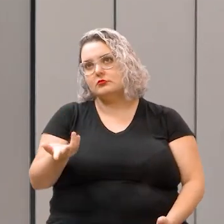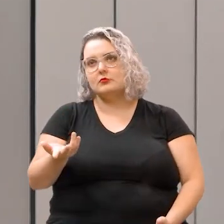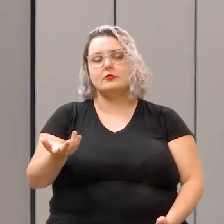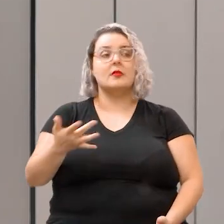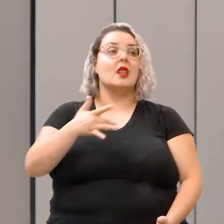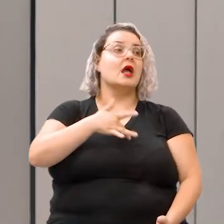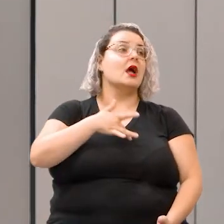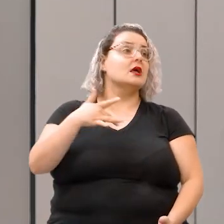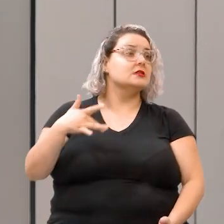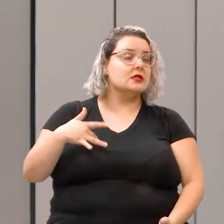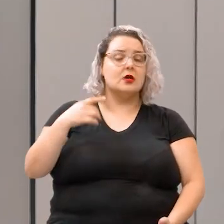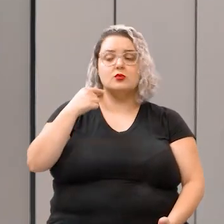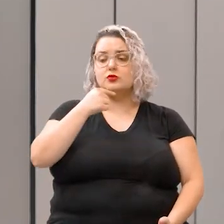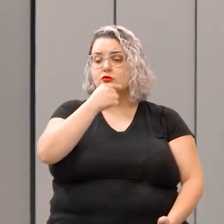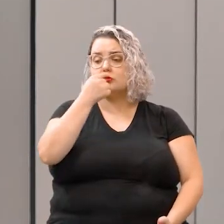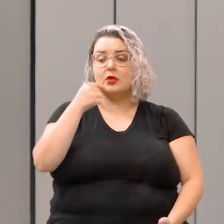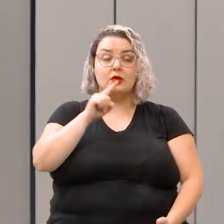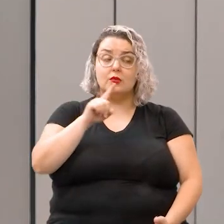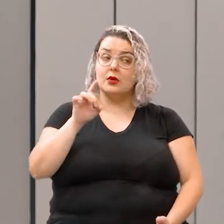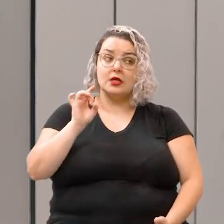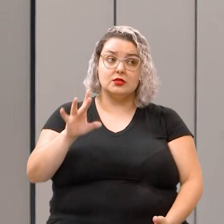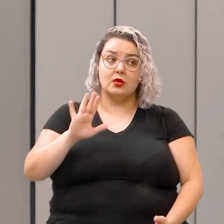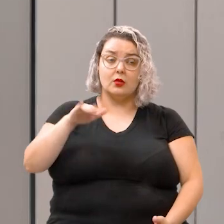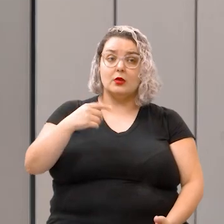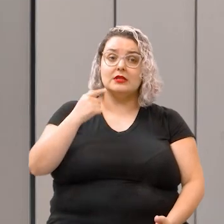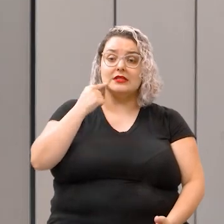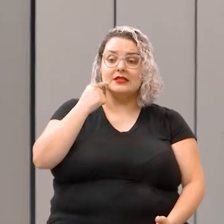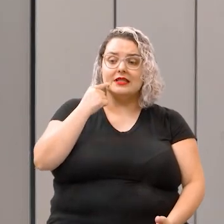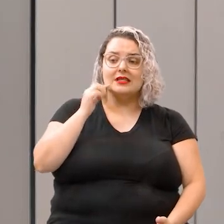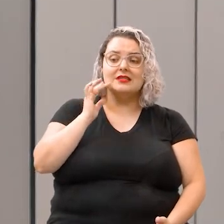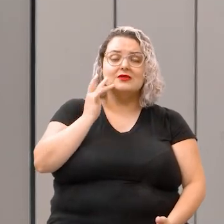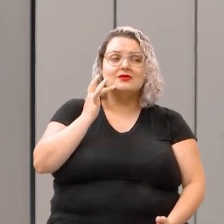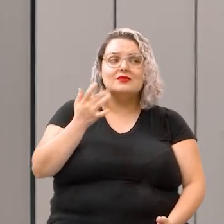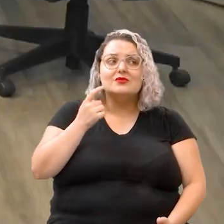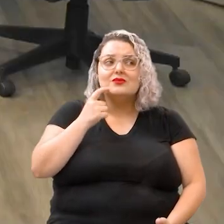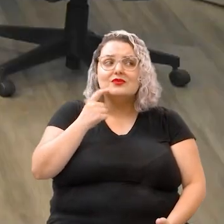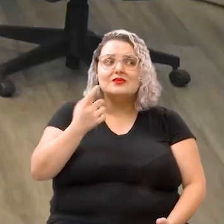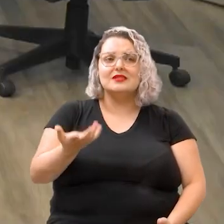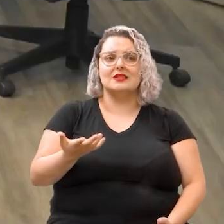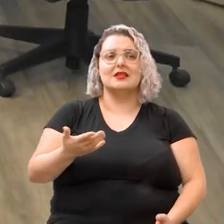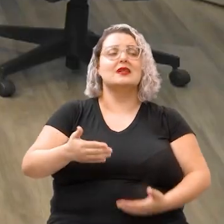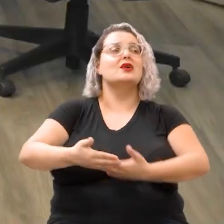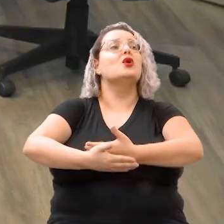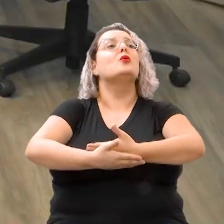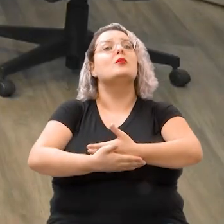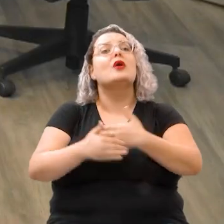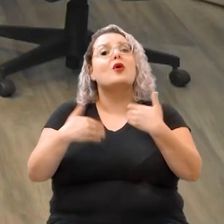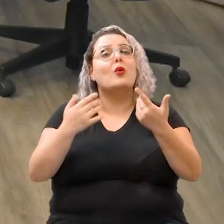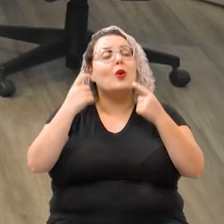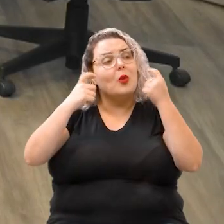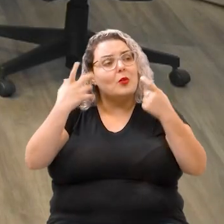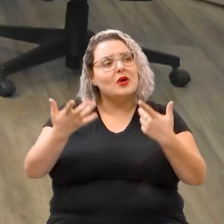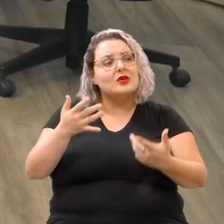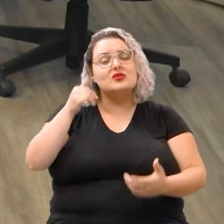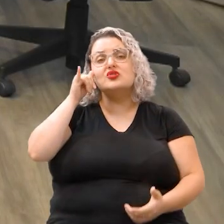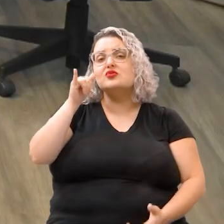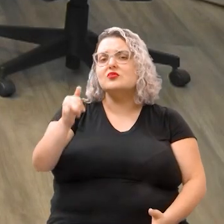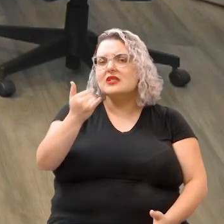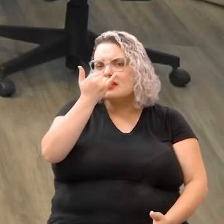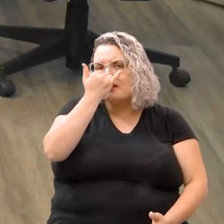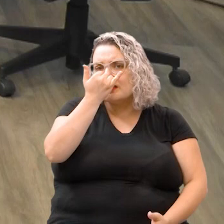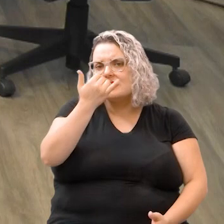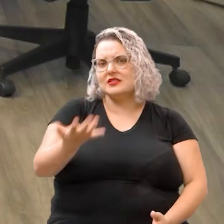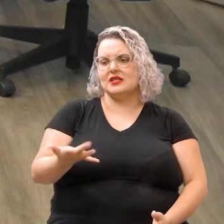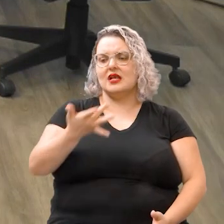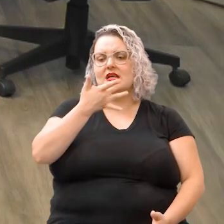a saúde bucal não é só quando apenas tem os dentes. E bebês? Qual é a preocupação quando a gente fala em prevenção